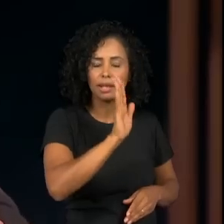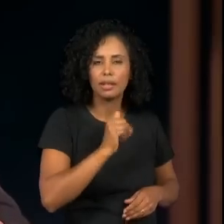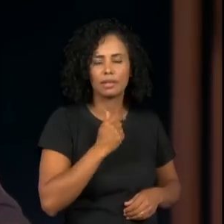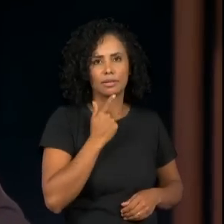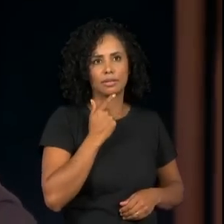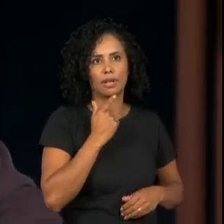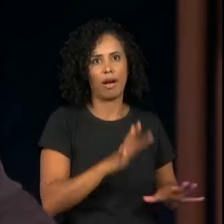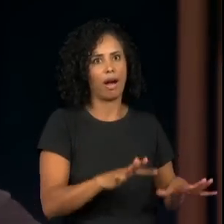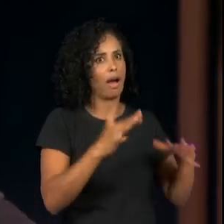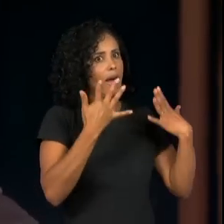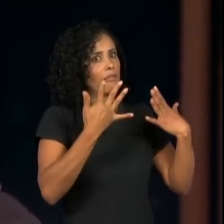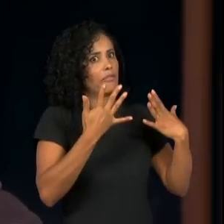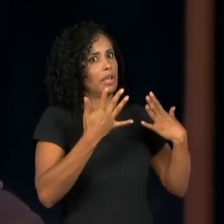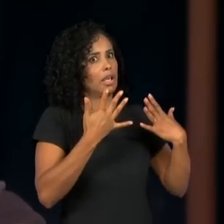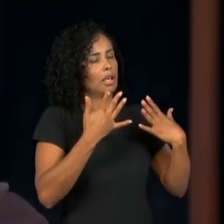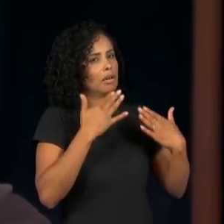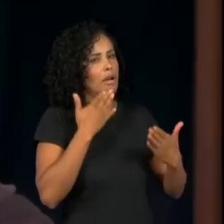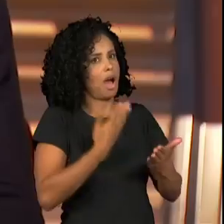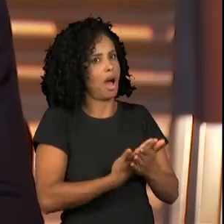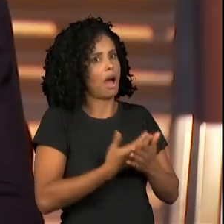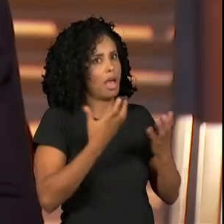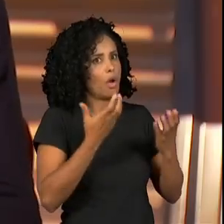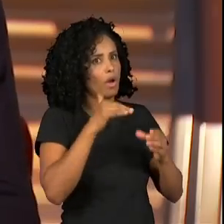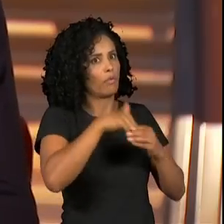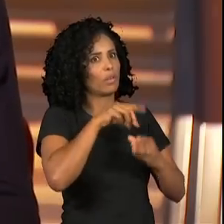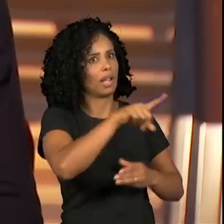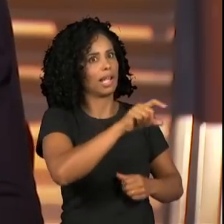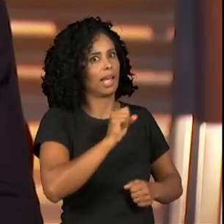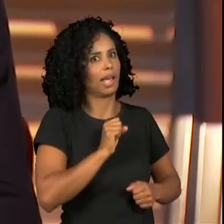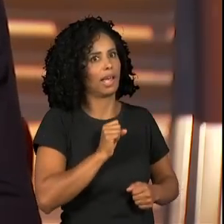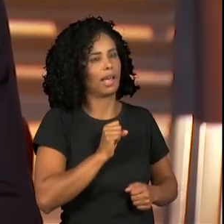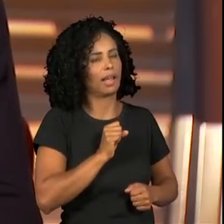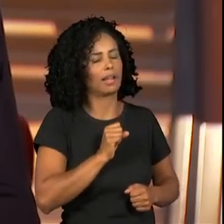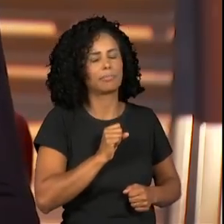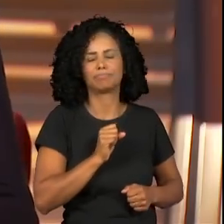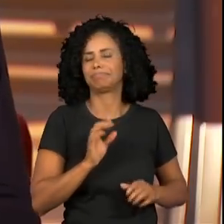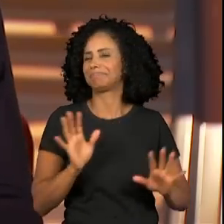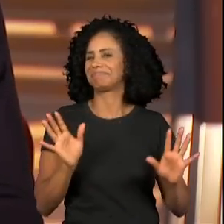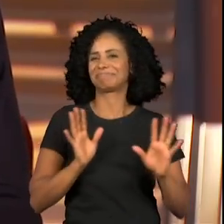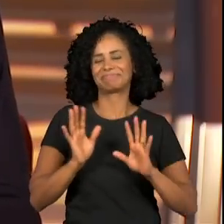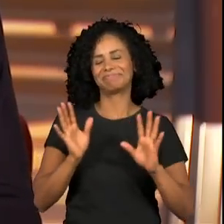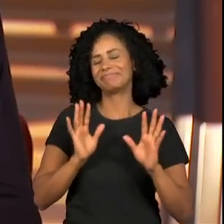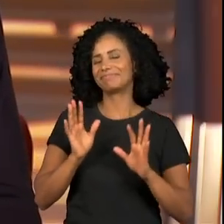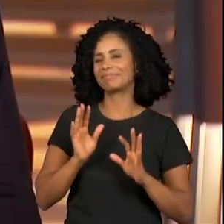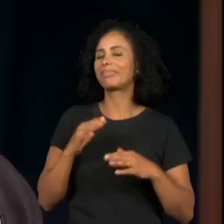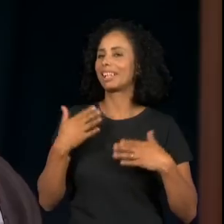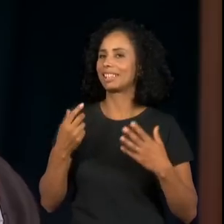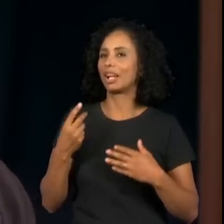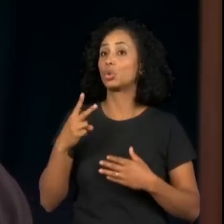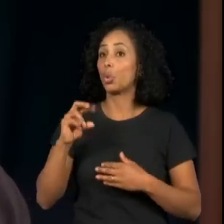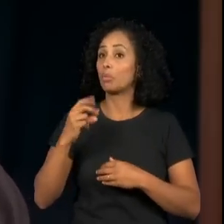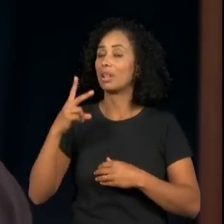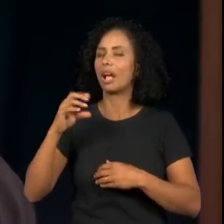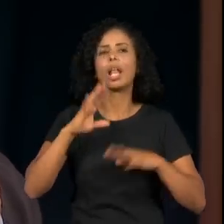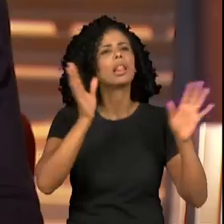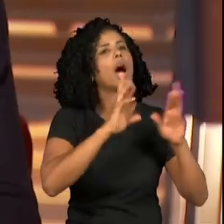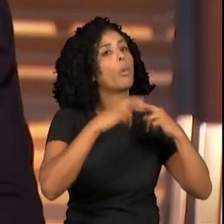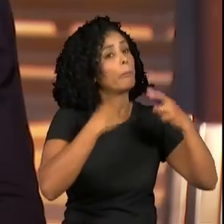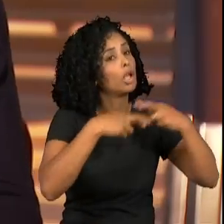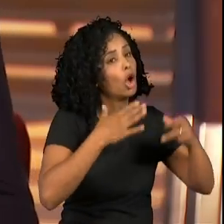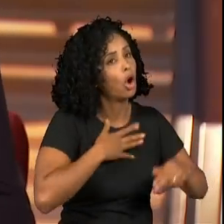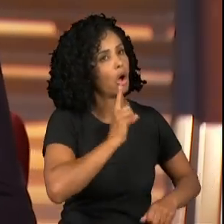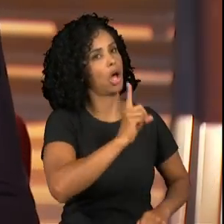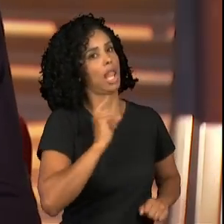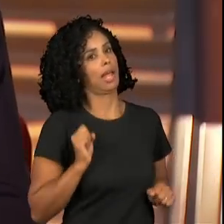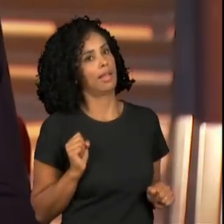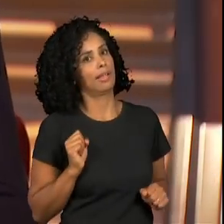agora falou, opa! Eu vou te falar, em 2010, a gente fez uma festa... Você não me enrola, hein? Não, que não, nem sério. O Celso Ataíde. Não, papo sério